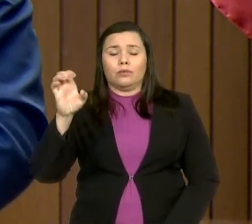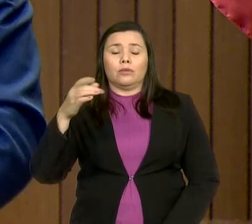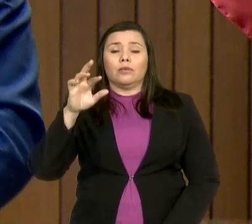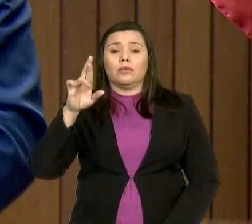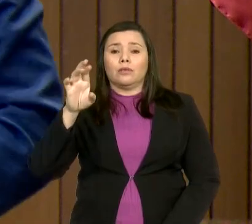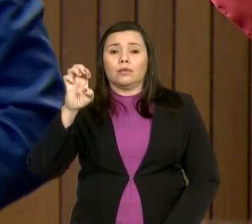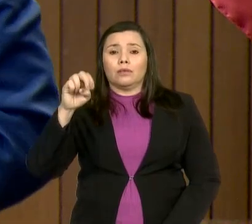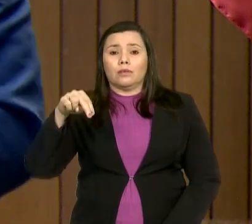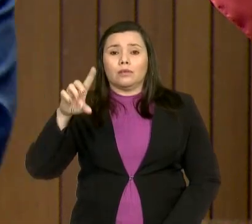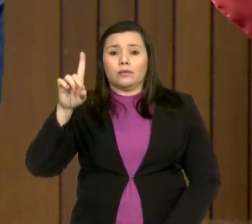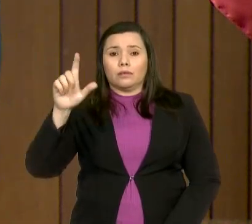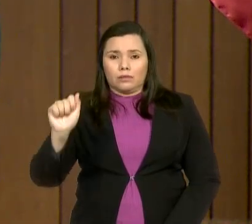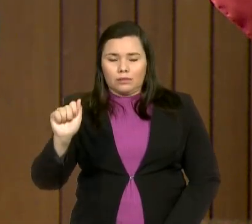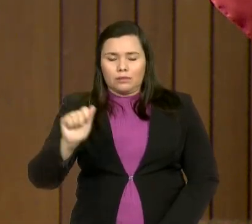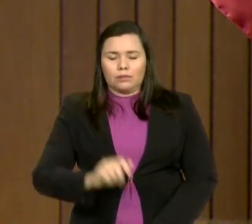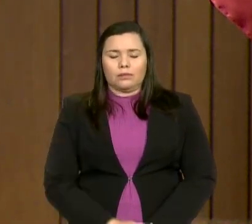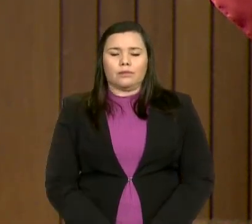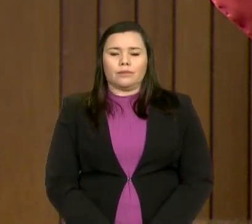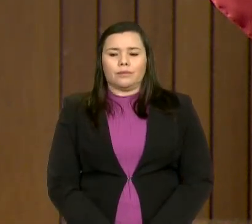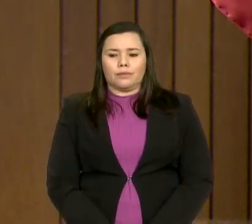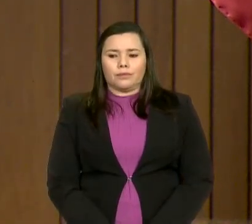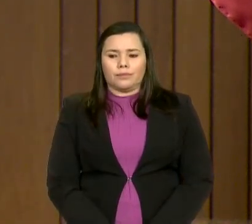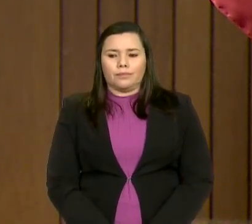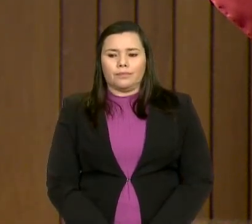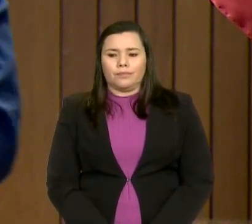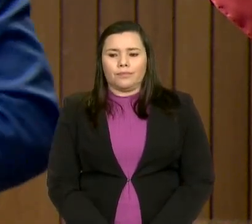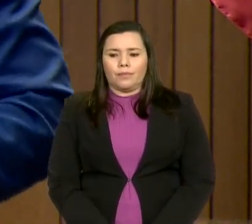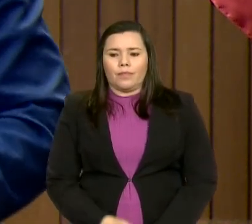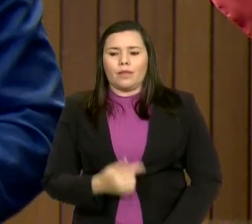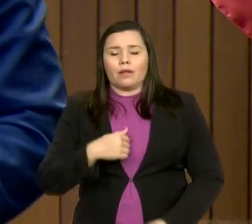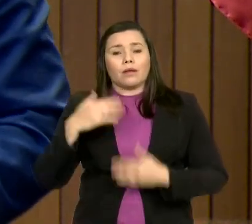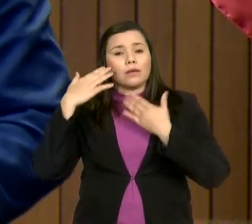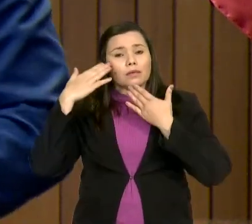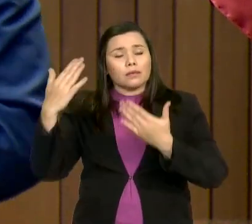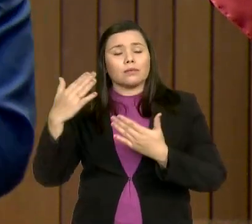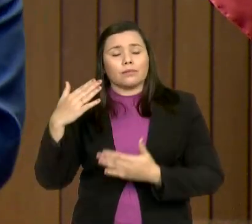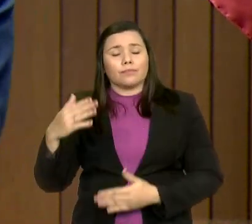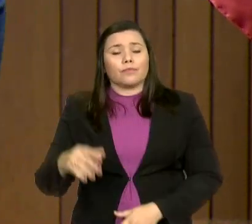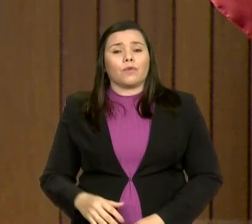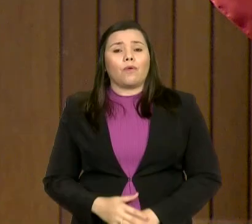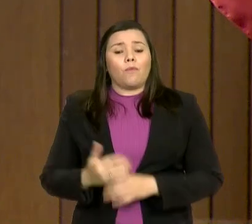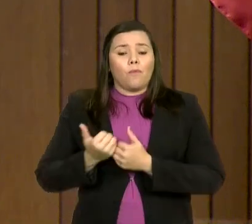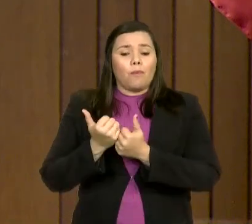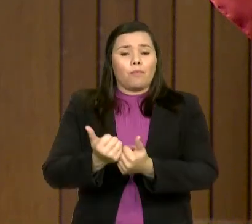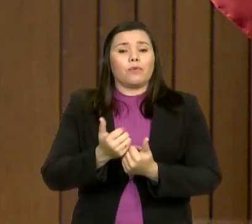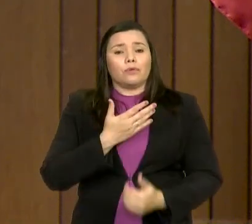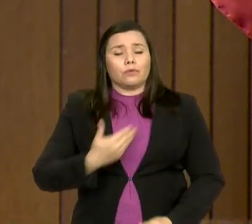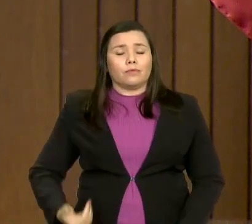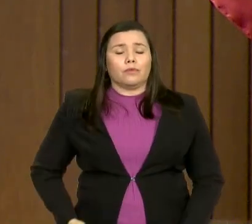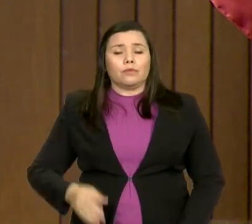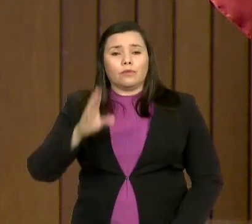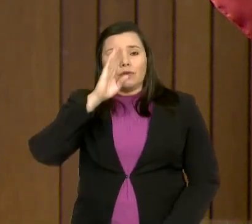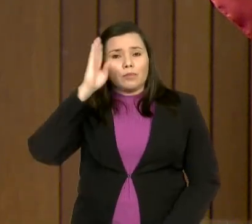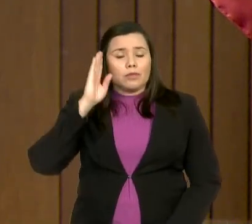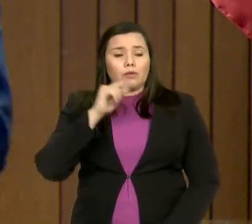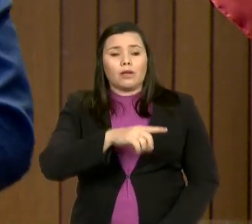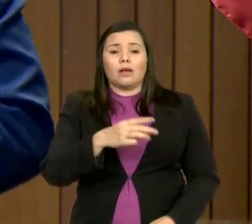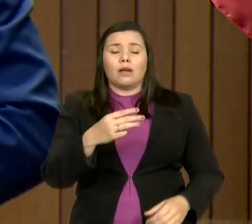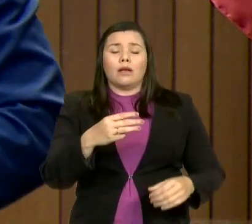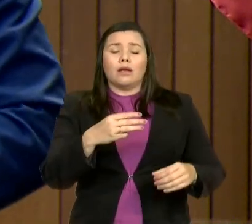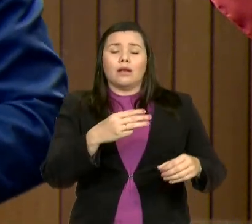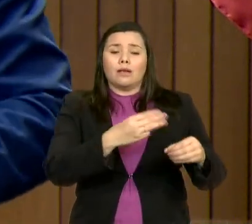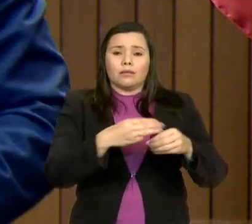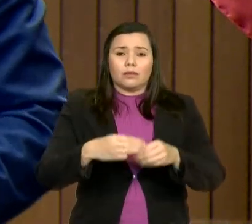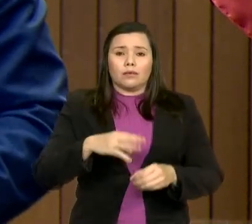eu afirmo que graças ao apoio do nosso governador Carlos Brandão, a cidade de Codó está funcionando. Porque